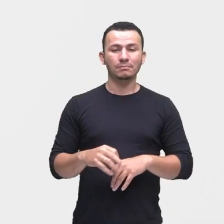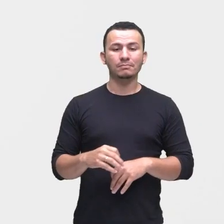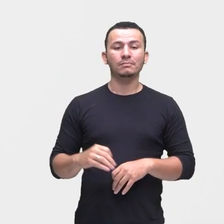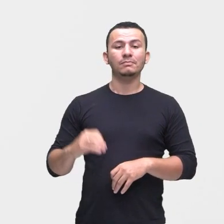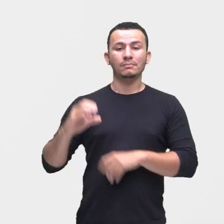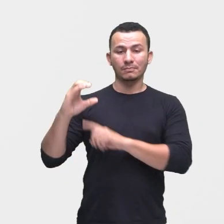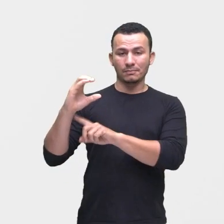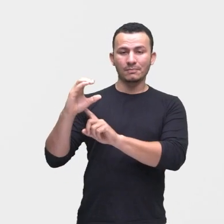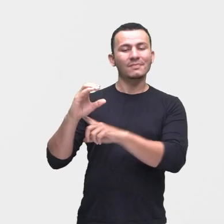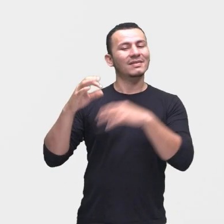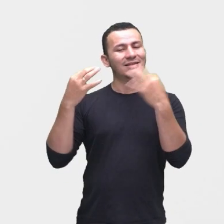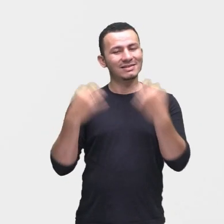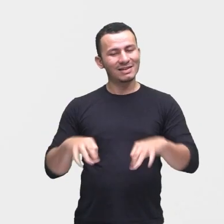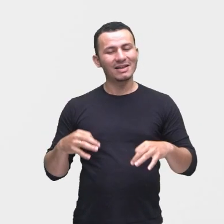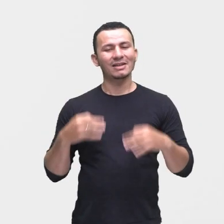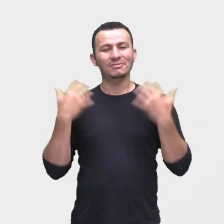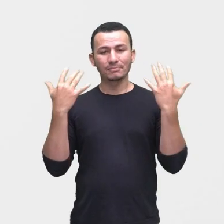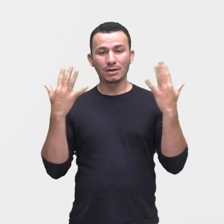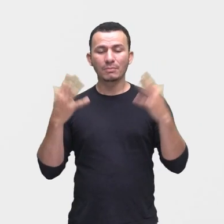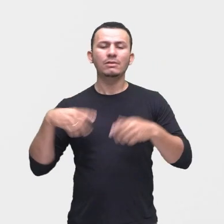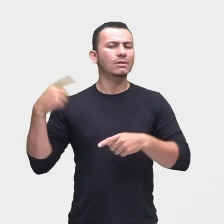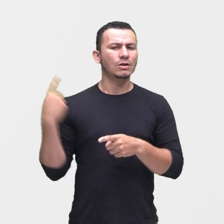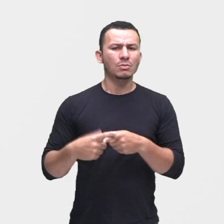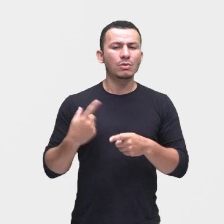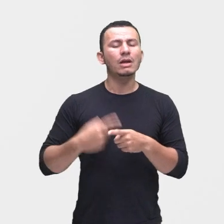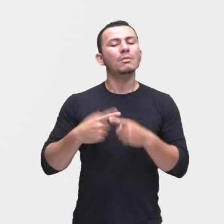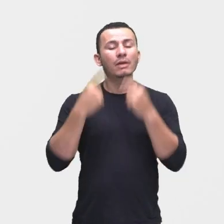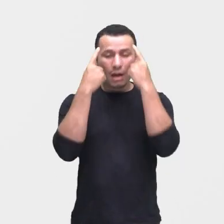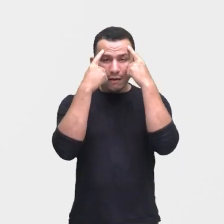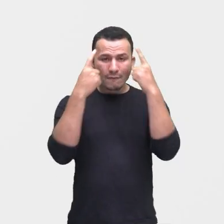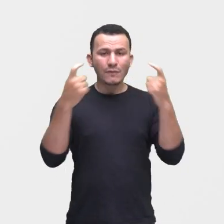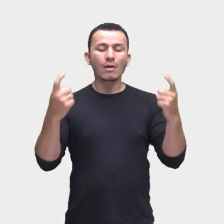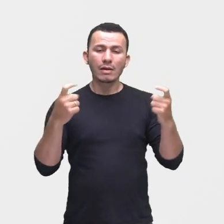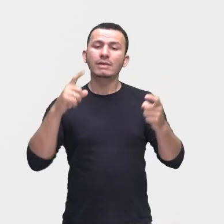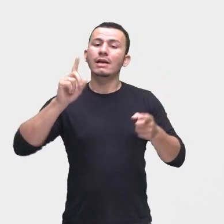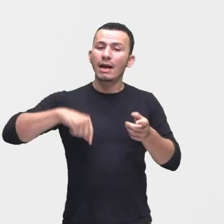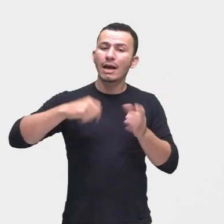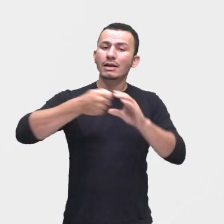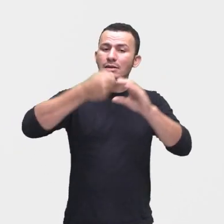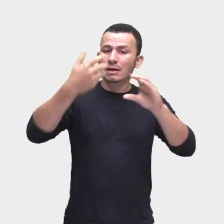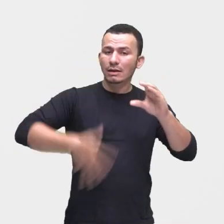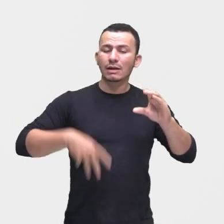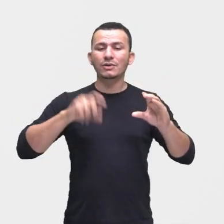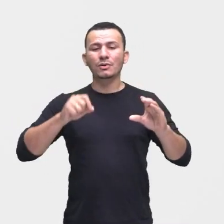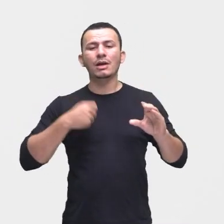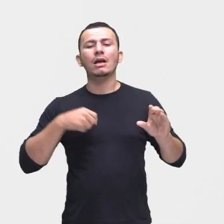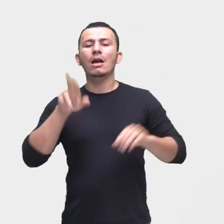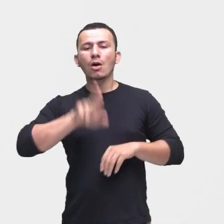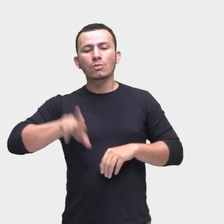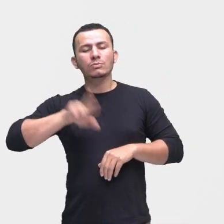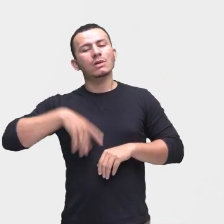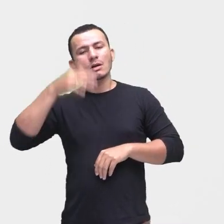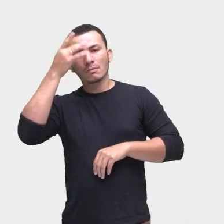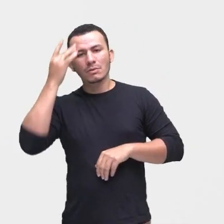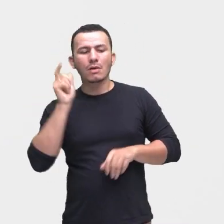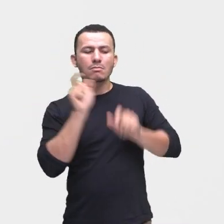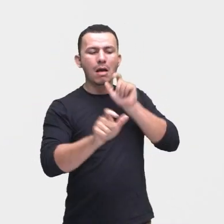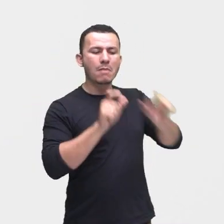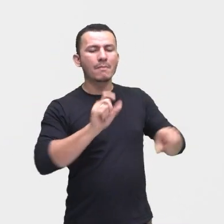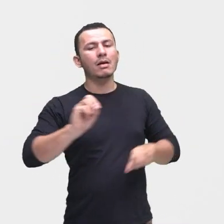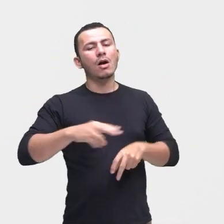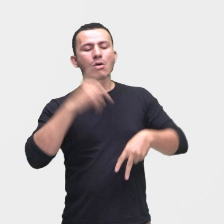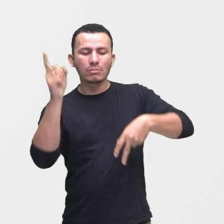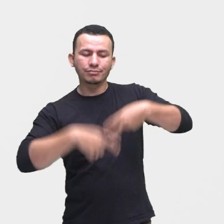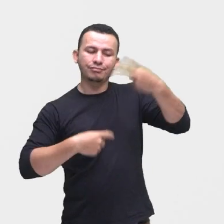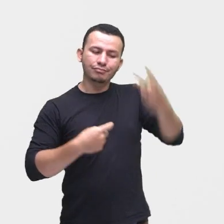alternativa correta é a letra C. Por quê? A violência caracteriza-se pelo uso intencional da força